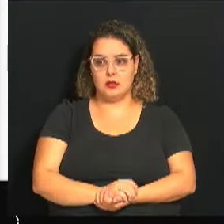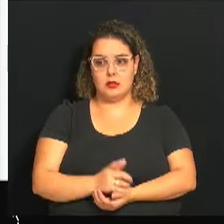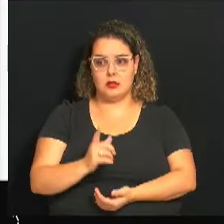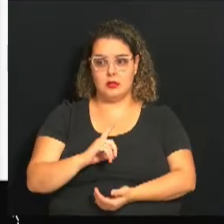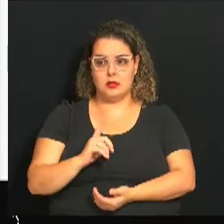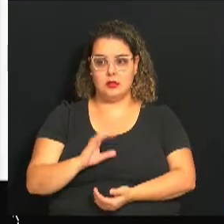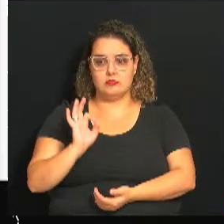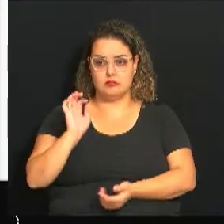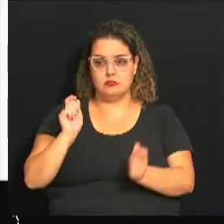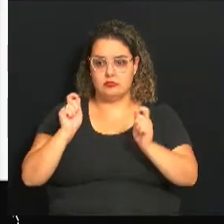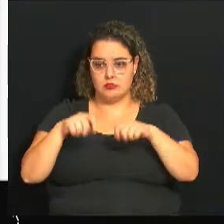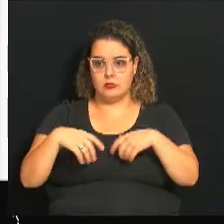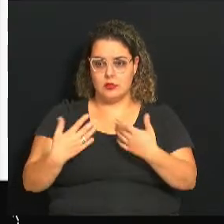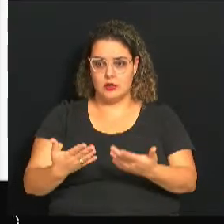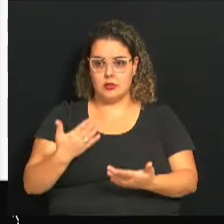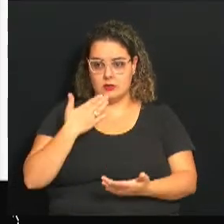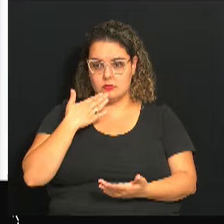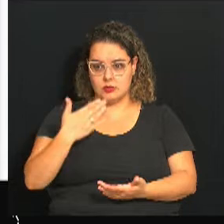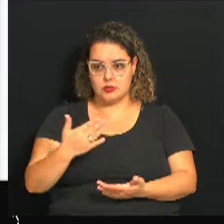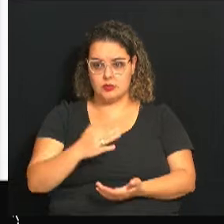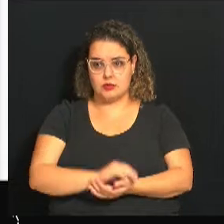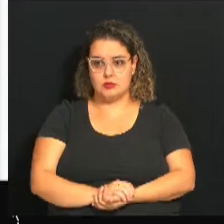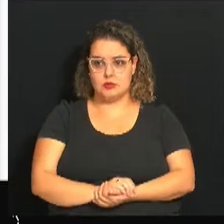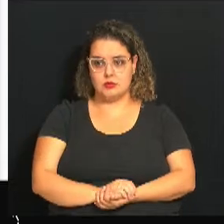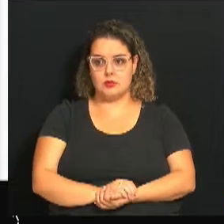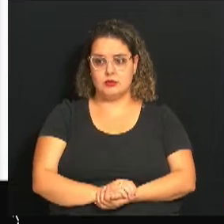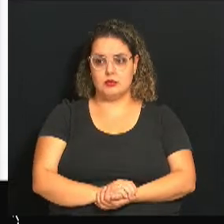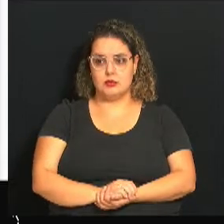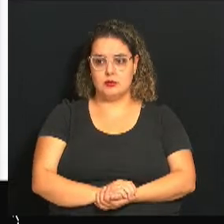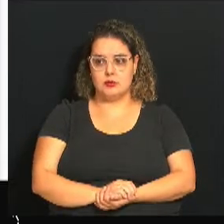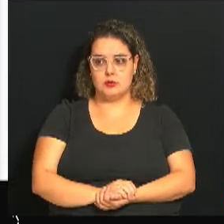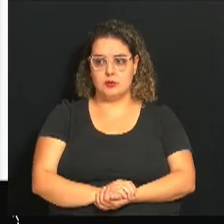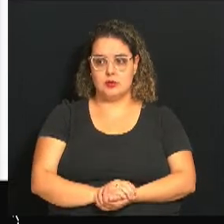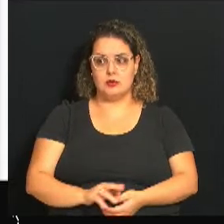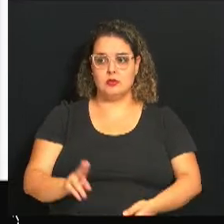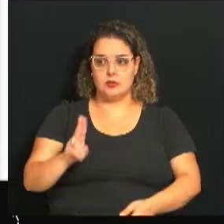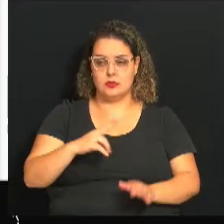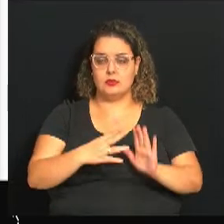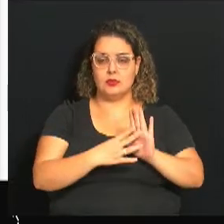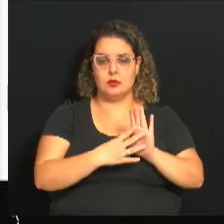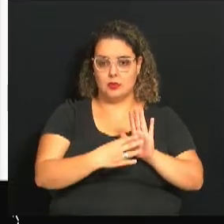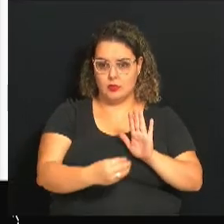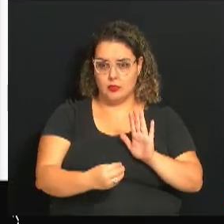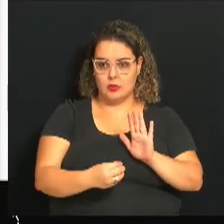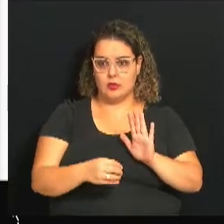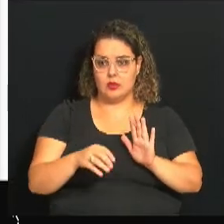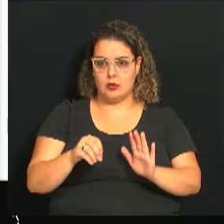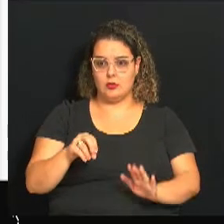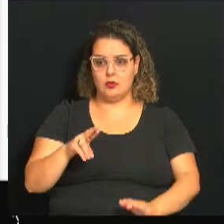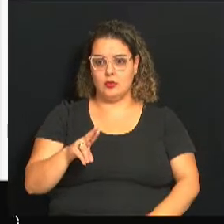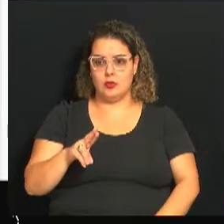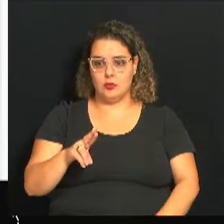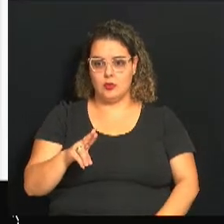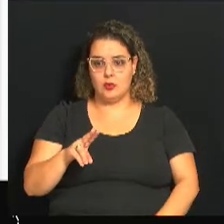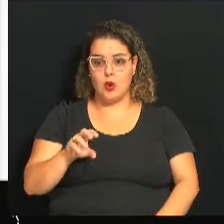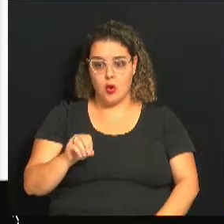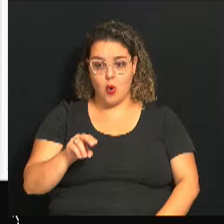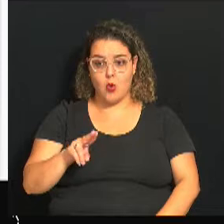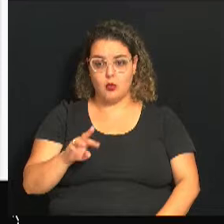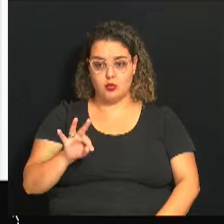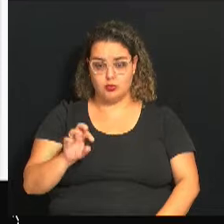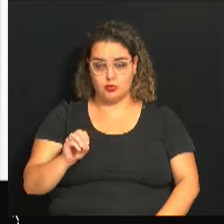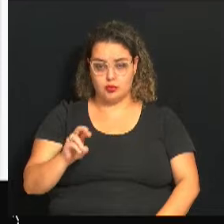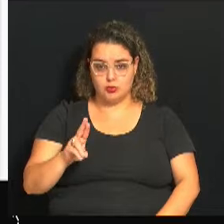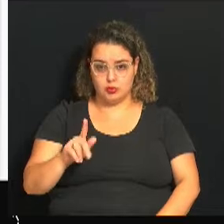sentido da sua cobrança, né? Então, utilizar a outorga como modelo, né? Uma modelagem urbanística como um instrumento.